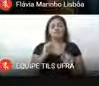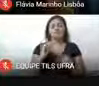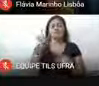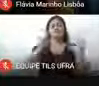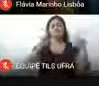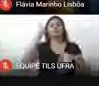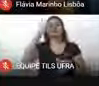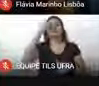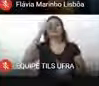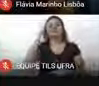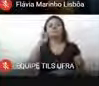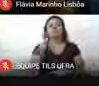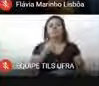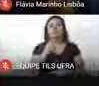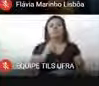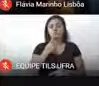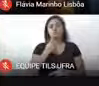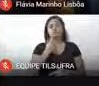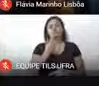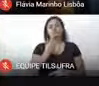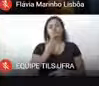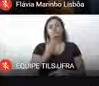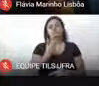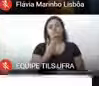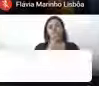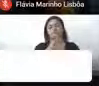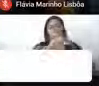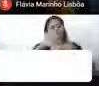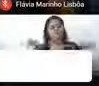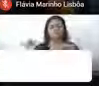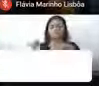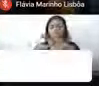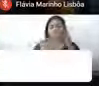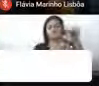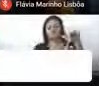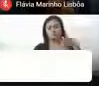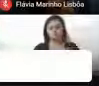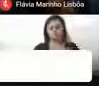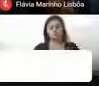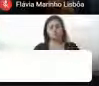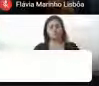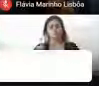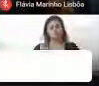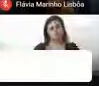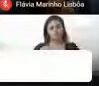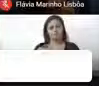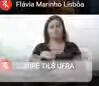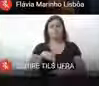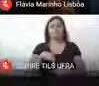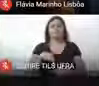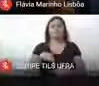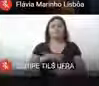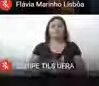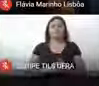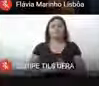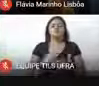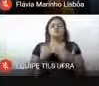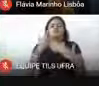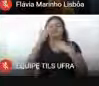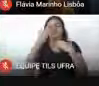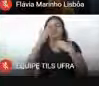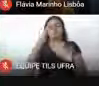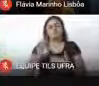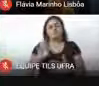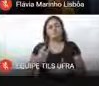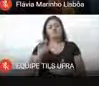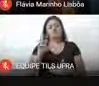surdos de várias instituições daqui da região também. E agradeço também o Everson e a